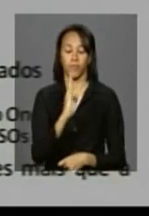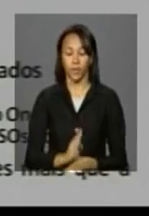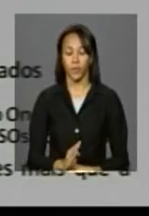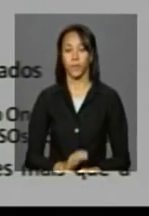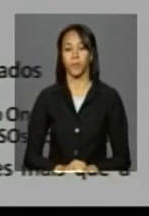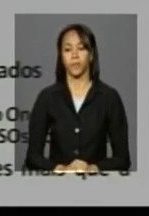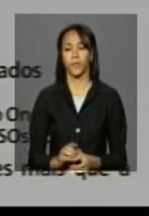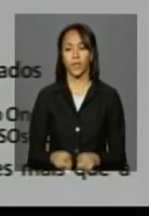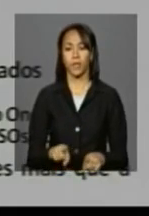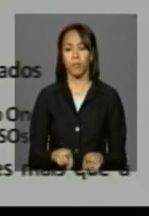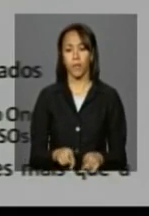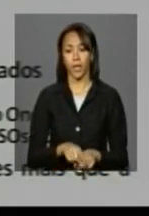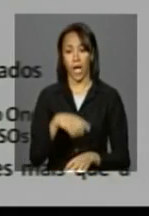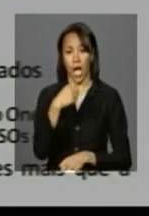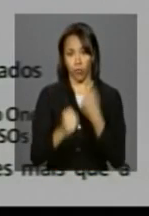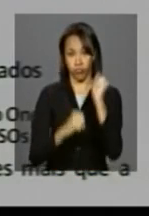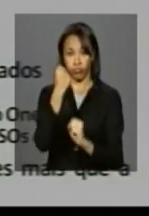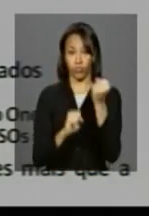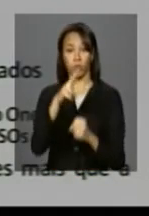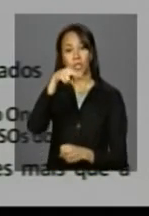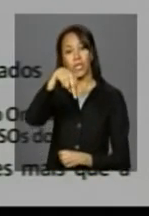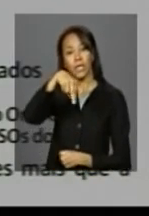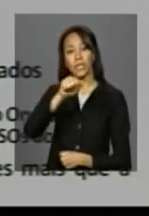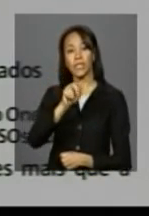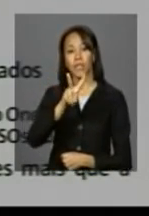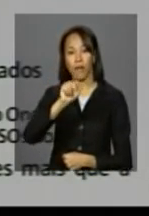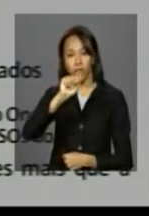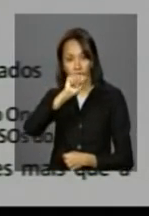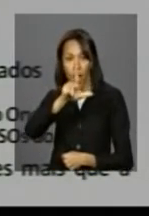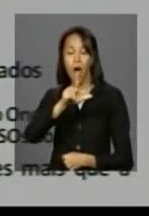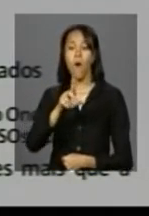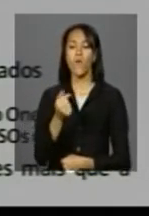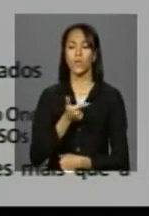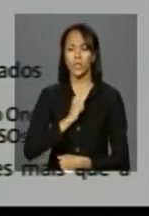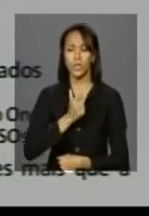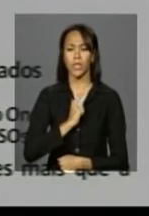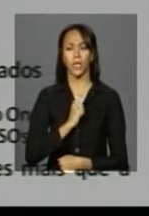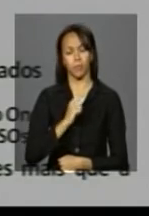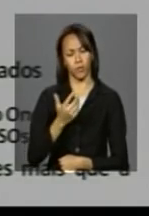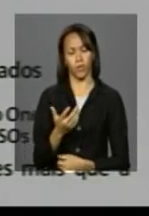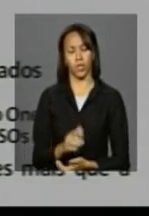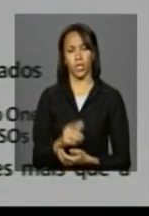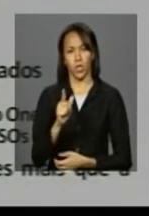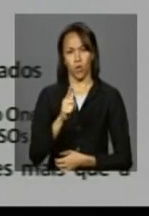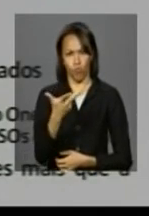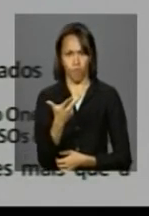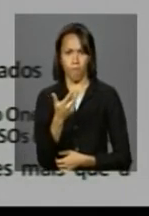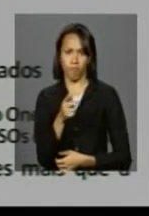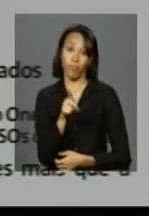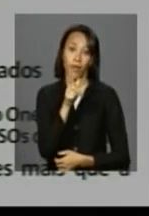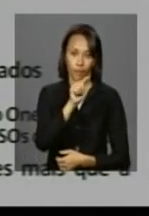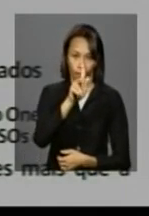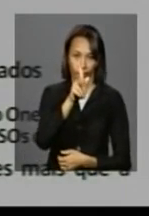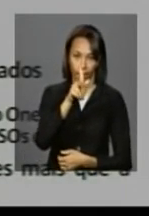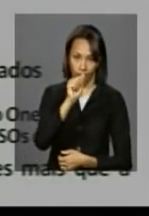Aqui, a indústria naval tem sido sempre um destaque, o peso que, inclusive, o setor de petróleo e gás